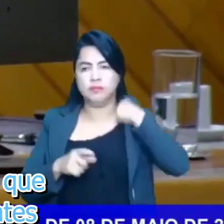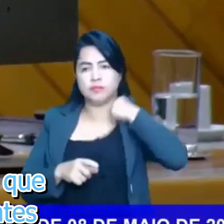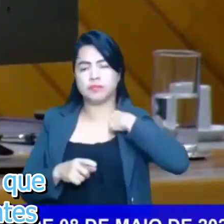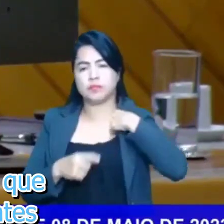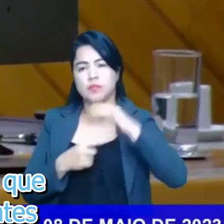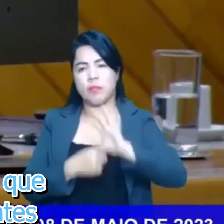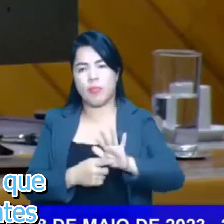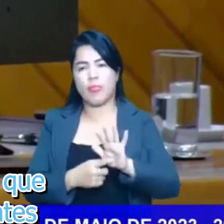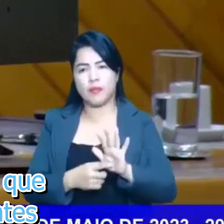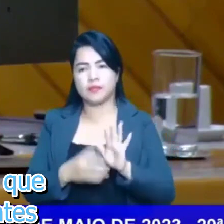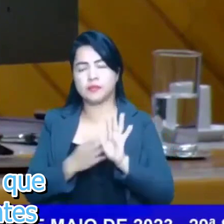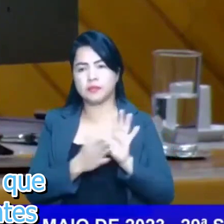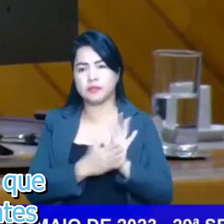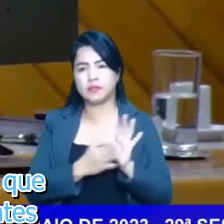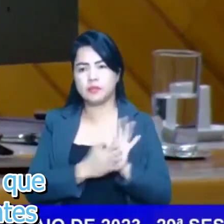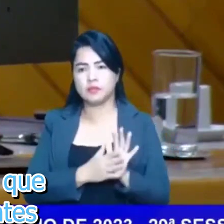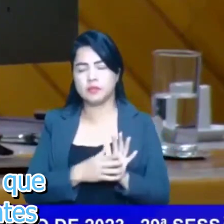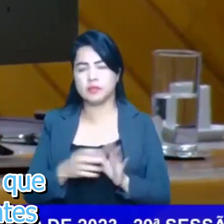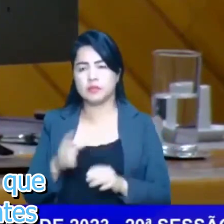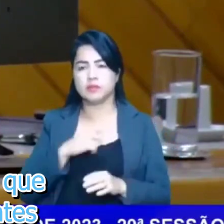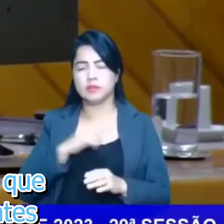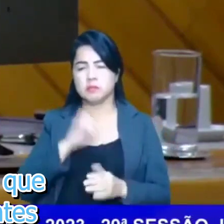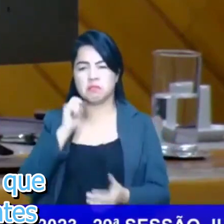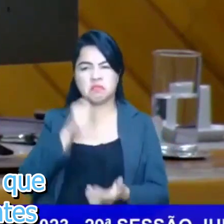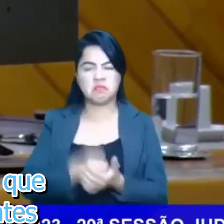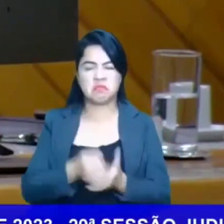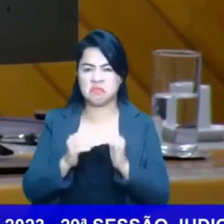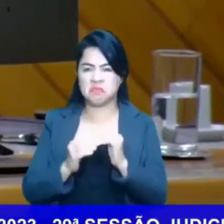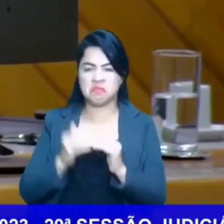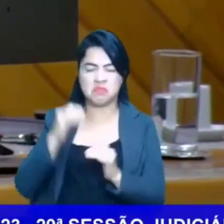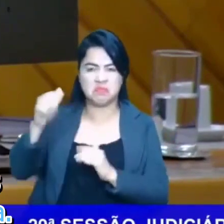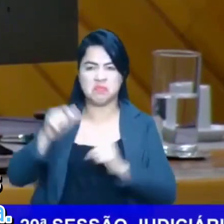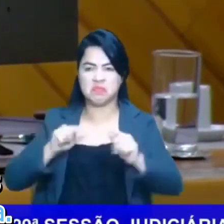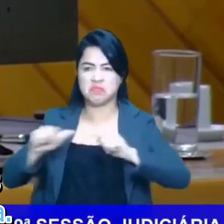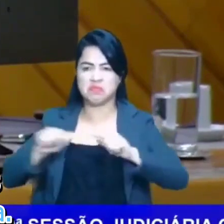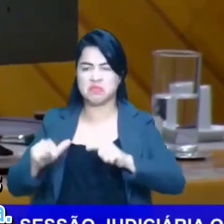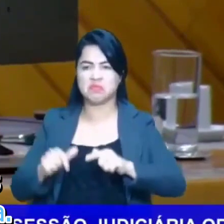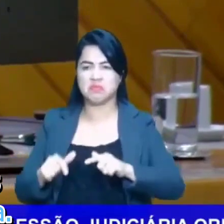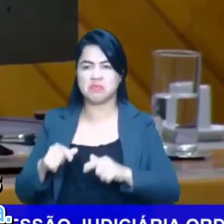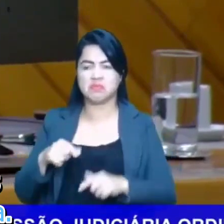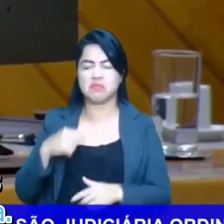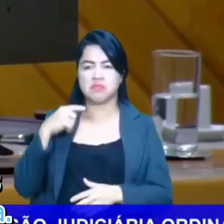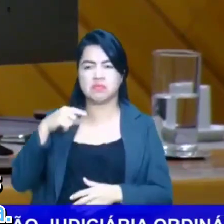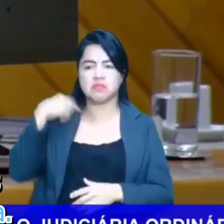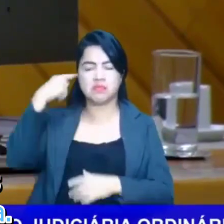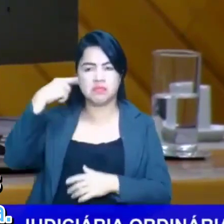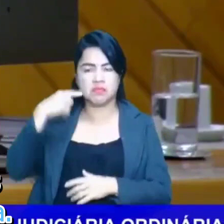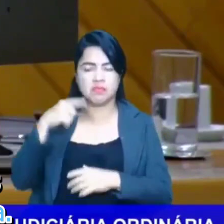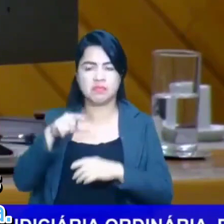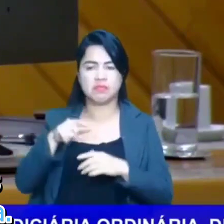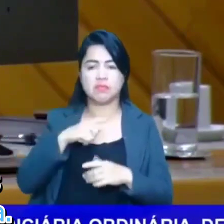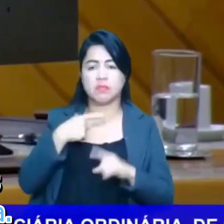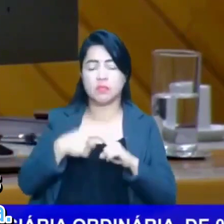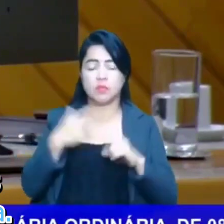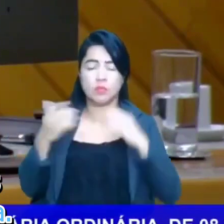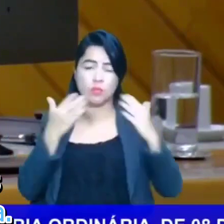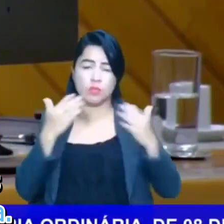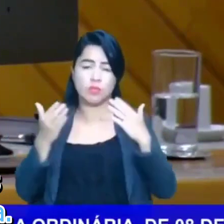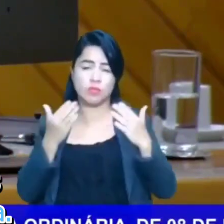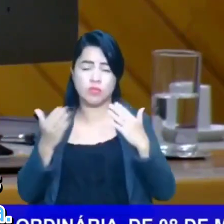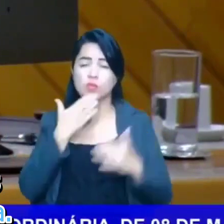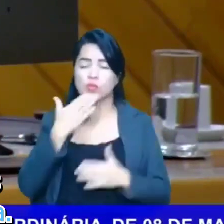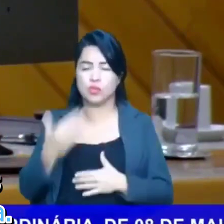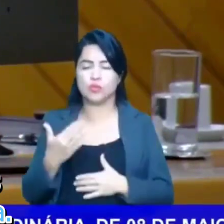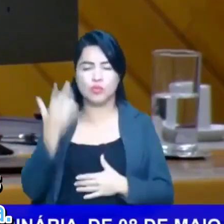que o prestador de contas realizou despesas exorbitantes com serviços advocatícios em comparação aos gastos realizados com atos típicos